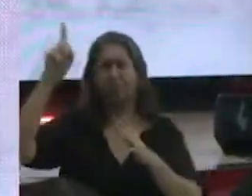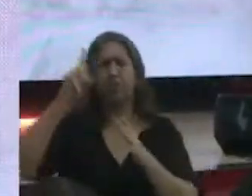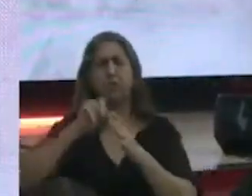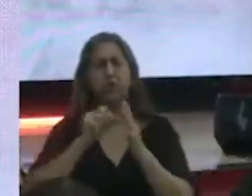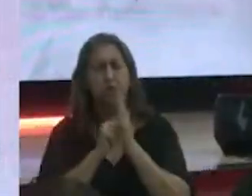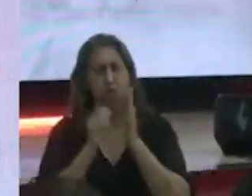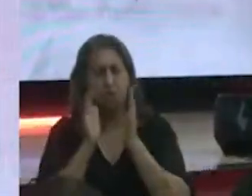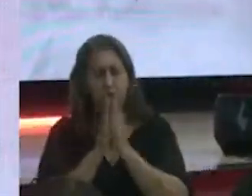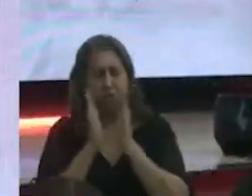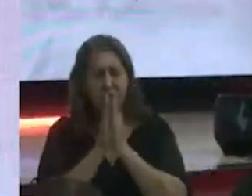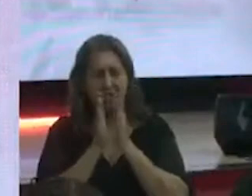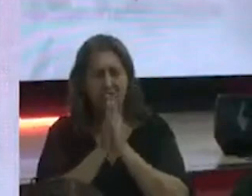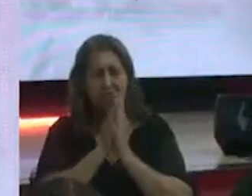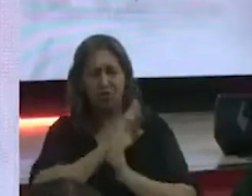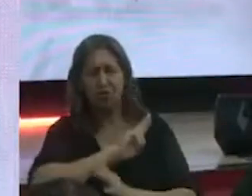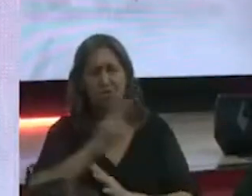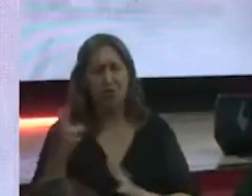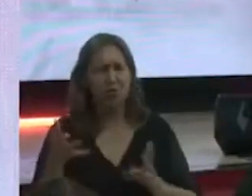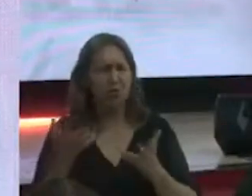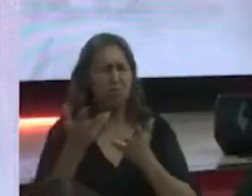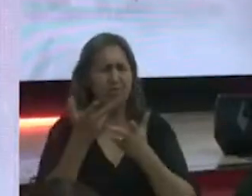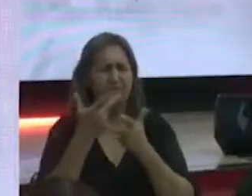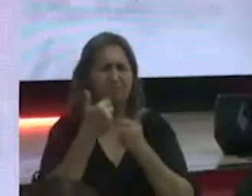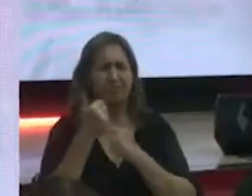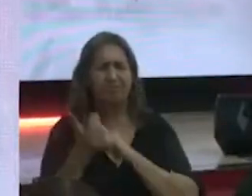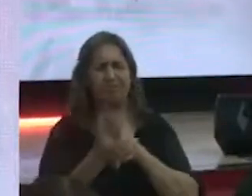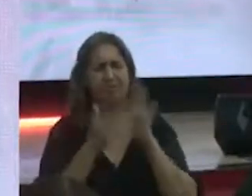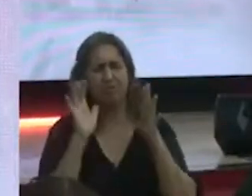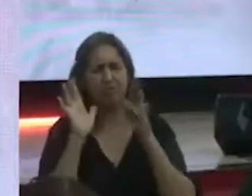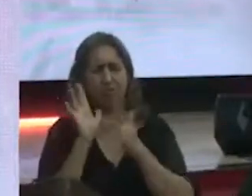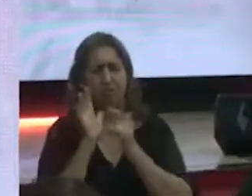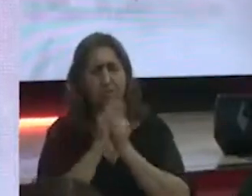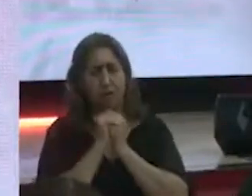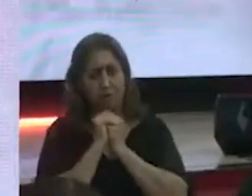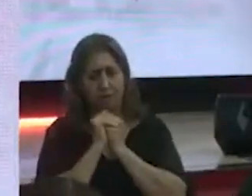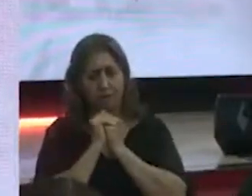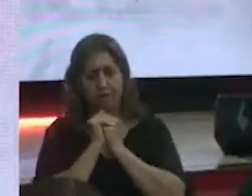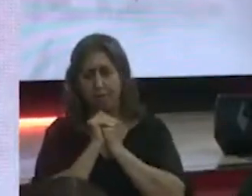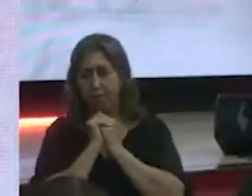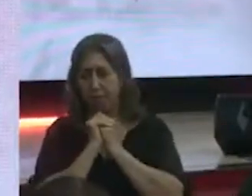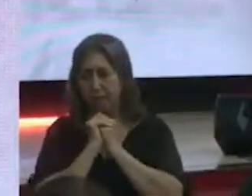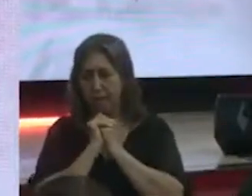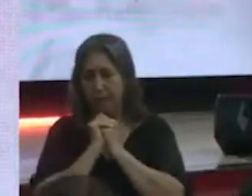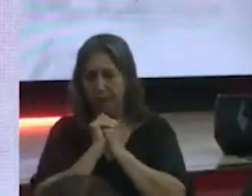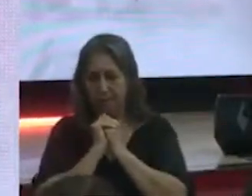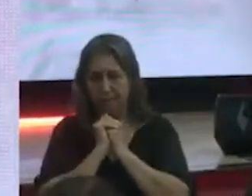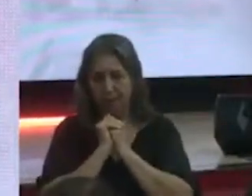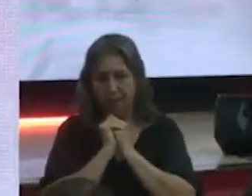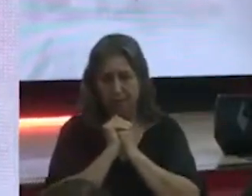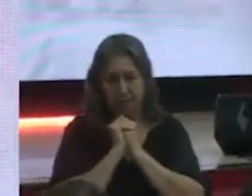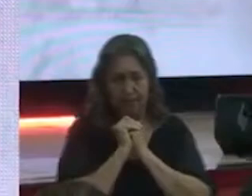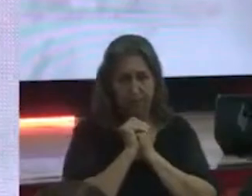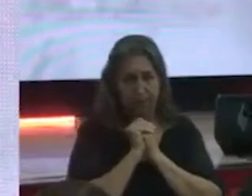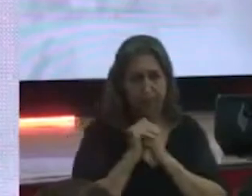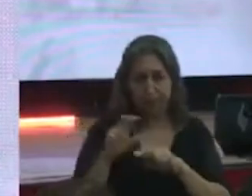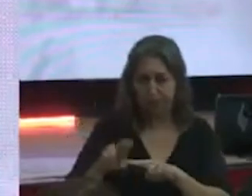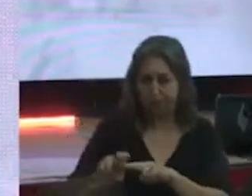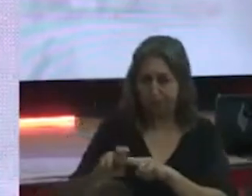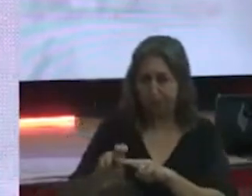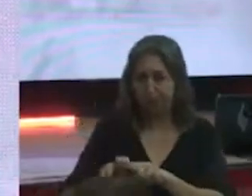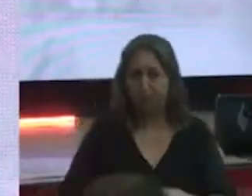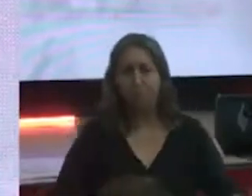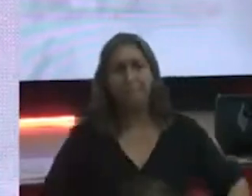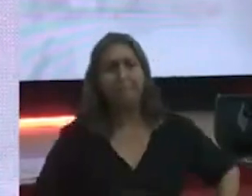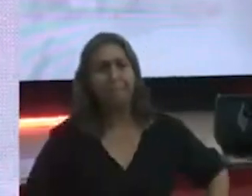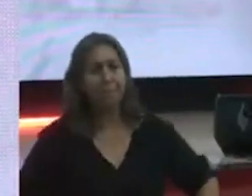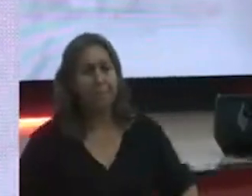a nossa oração no nome precioso de Jesus amém amém e amém tome assento